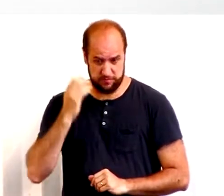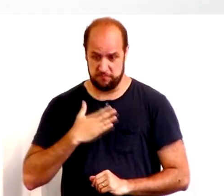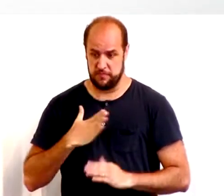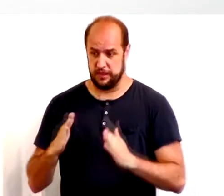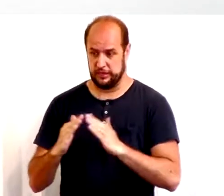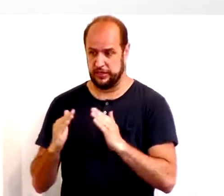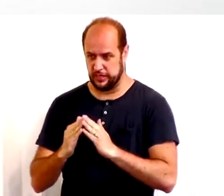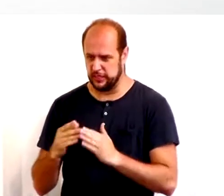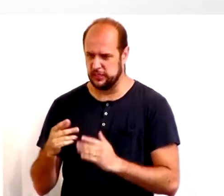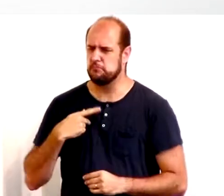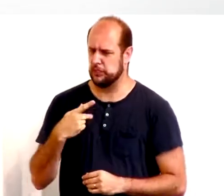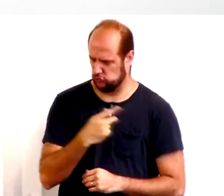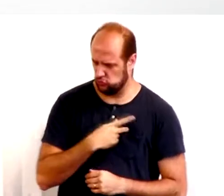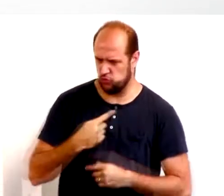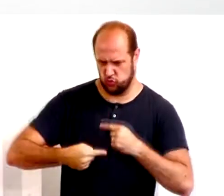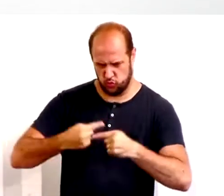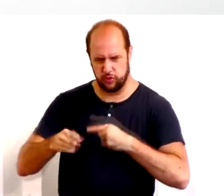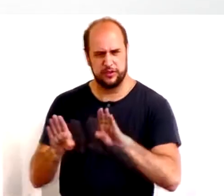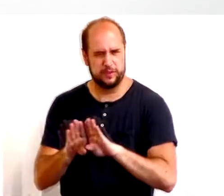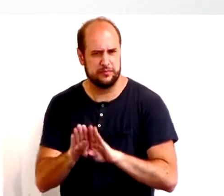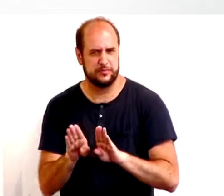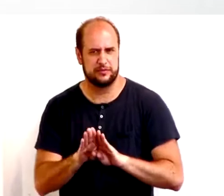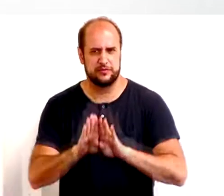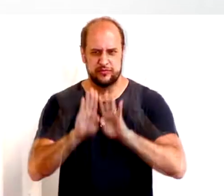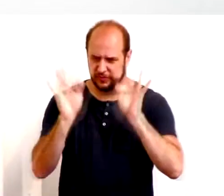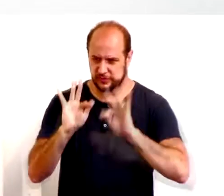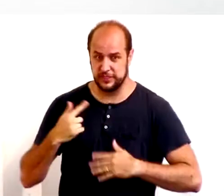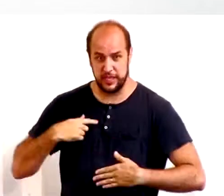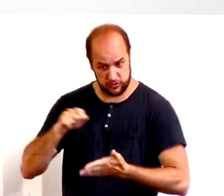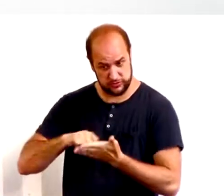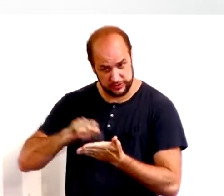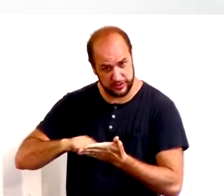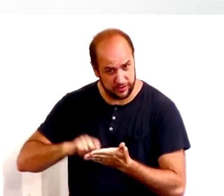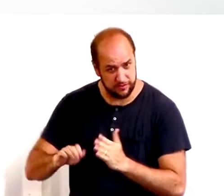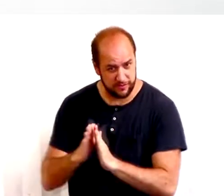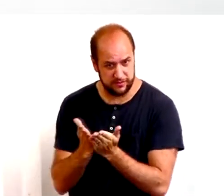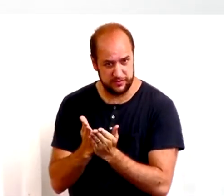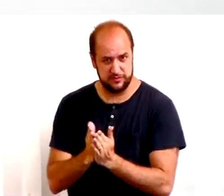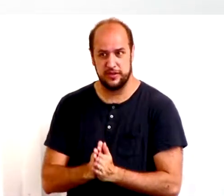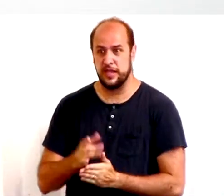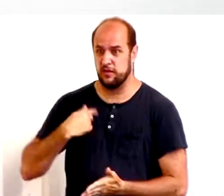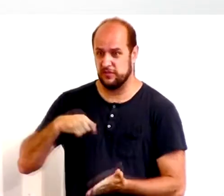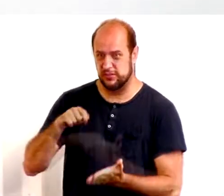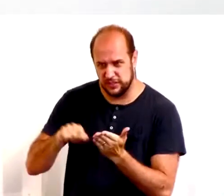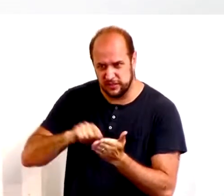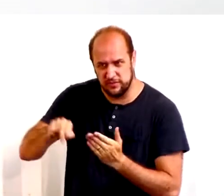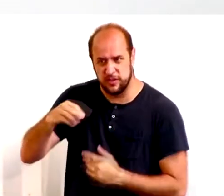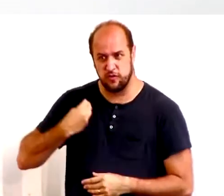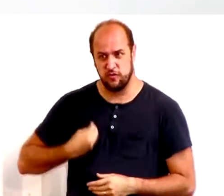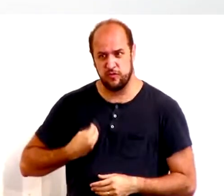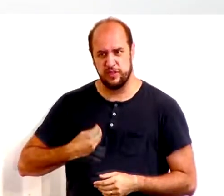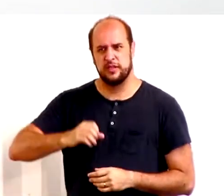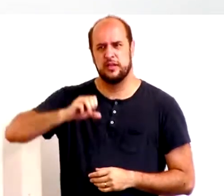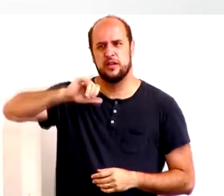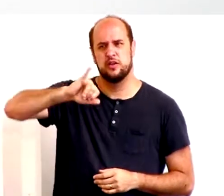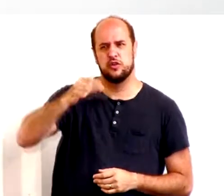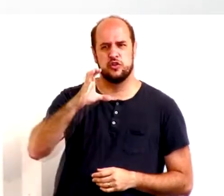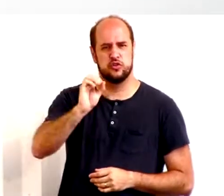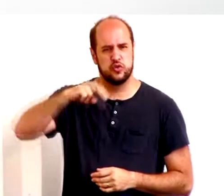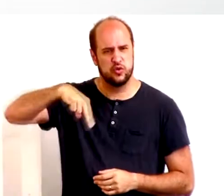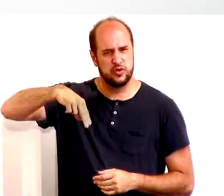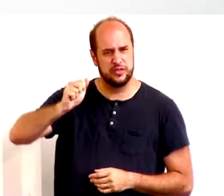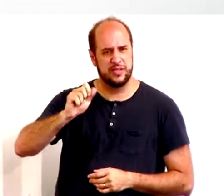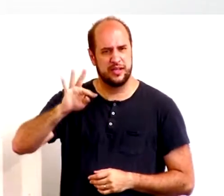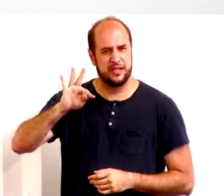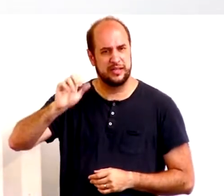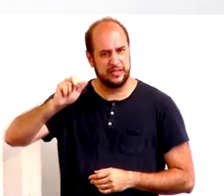isso. Me deu o privilégio de escrever algumas obras. Eu escrevi uma chamada Jonathan Edwards, Missões para a Glória de Deus.